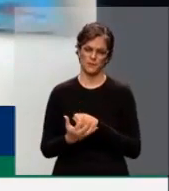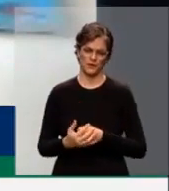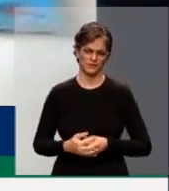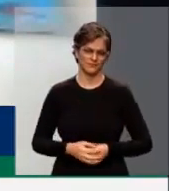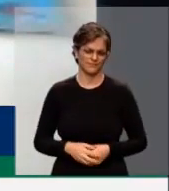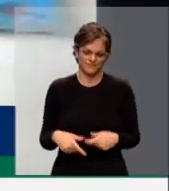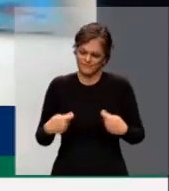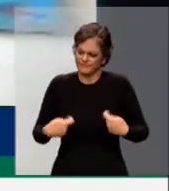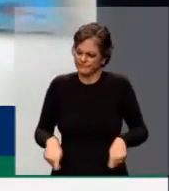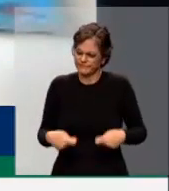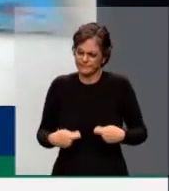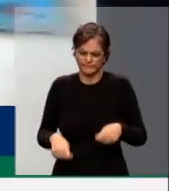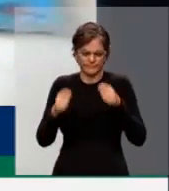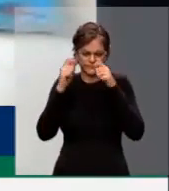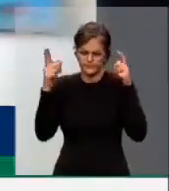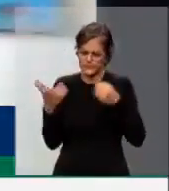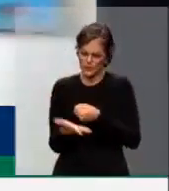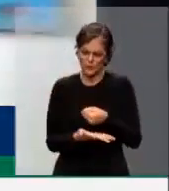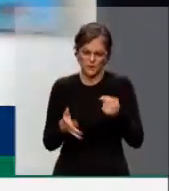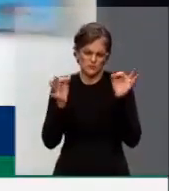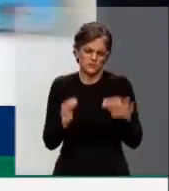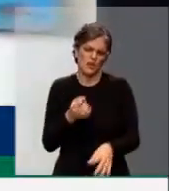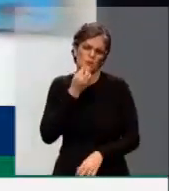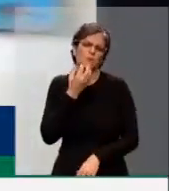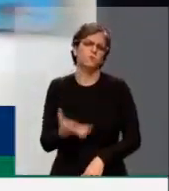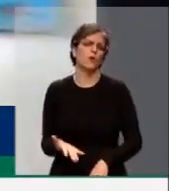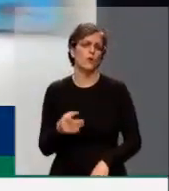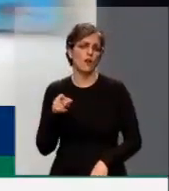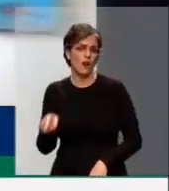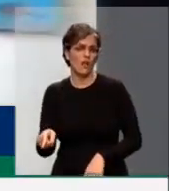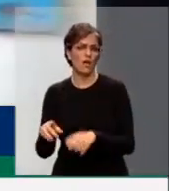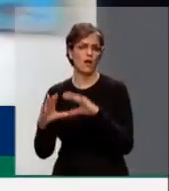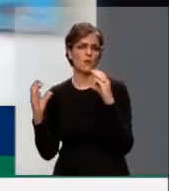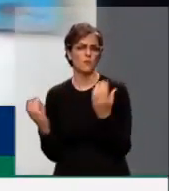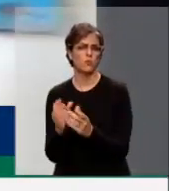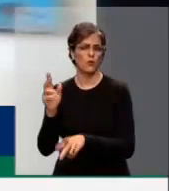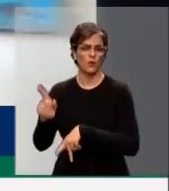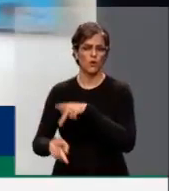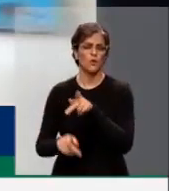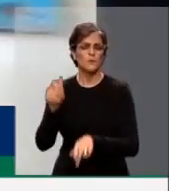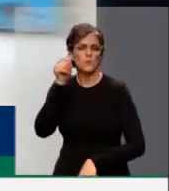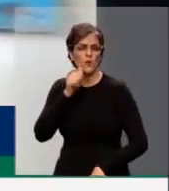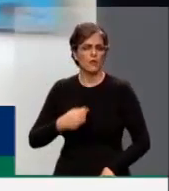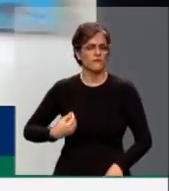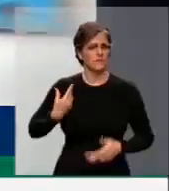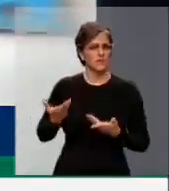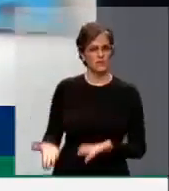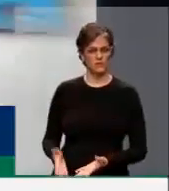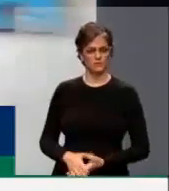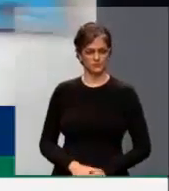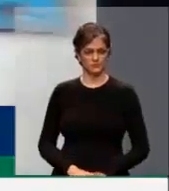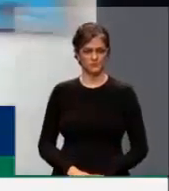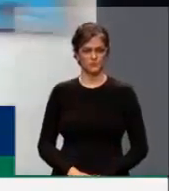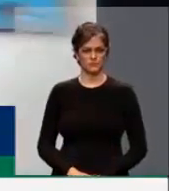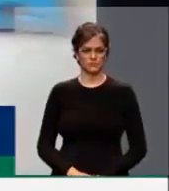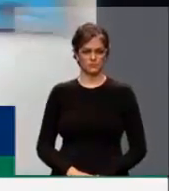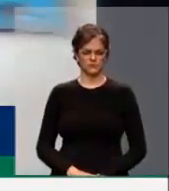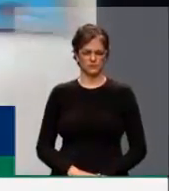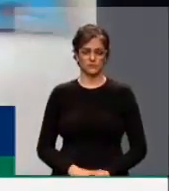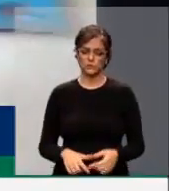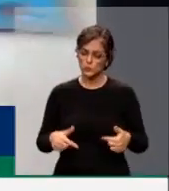ela é fundamental ali no território, ali na comunidade, onde estão as mulheres, onde está a população. Então, lutar